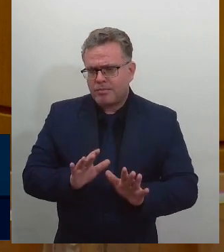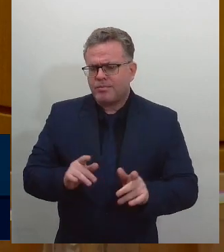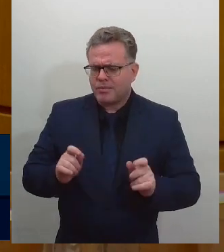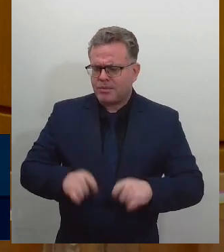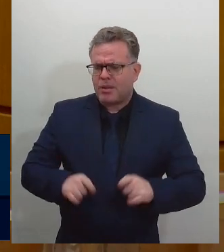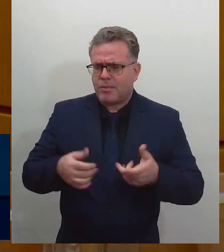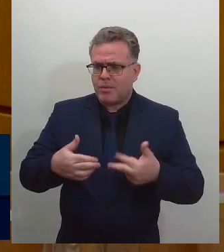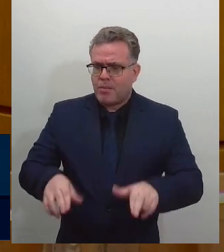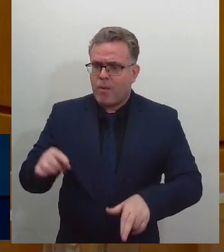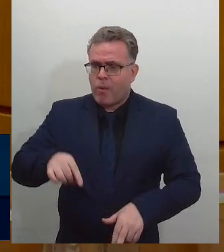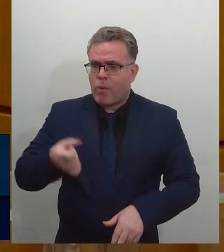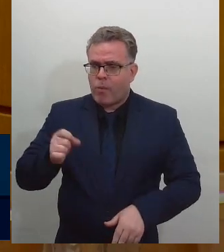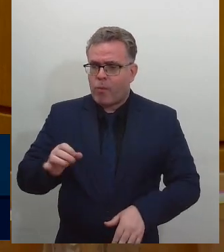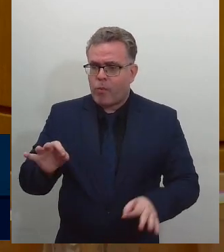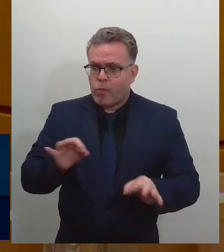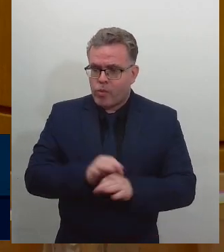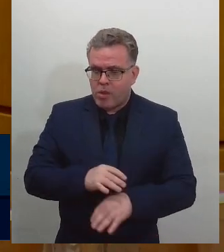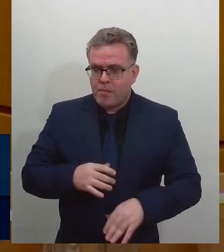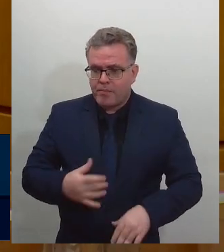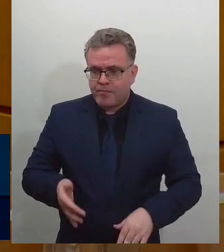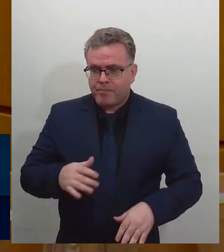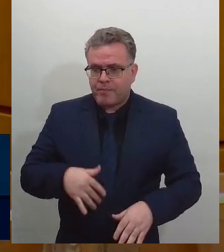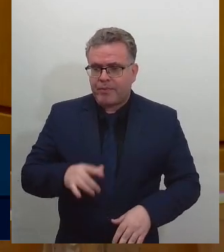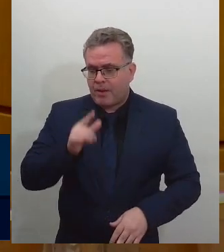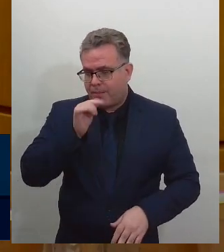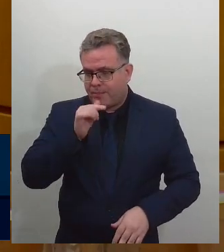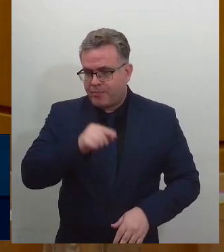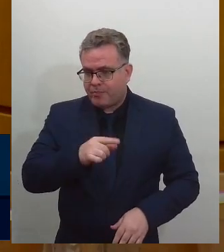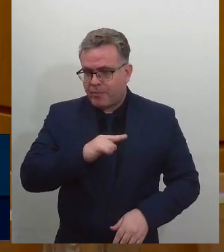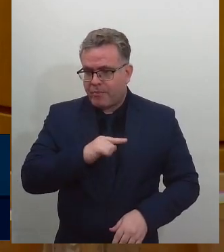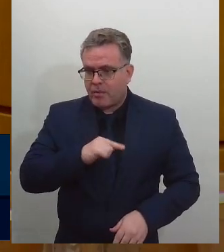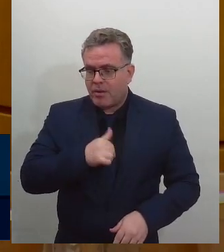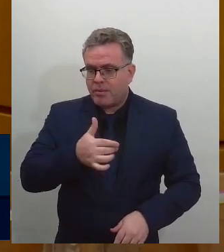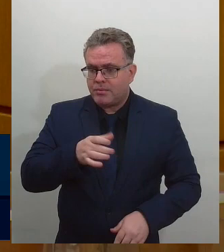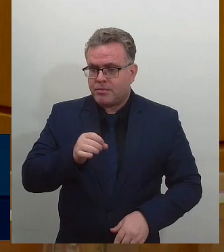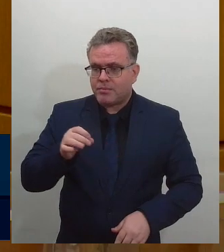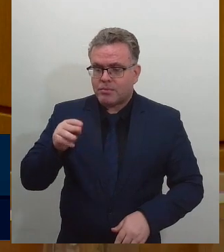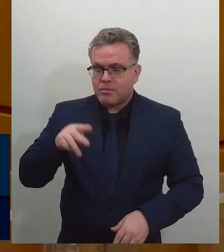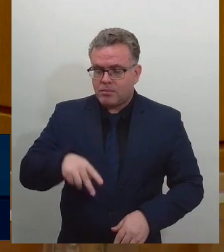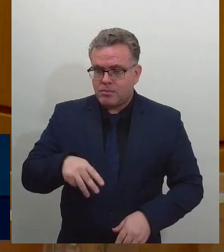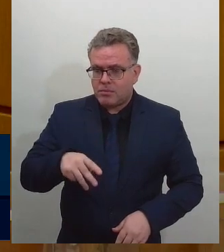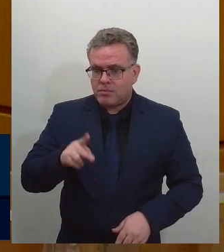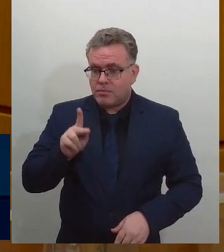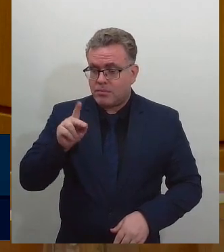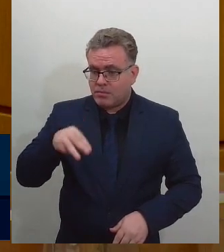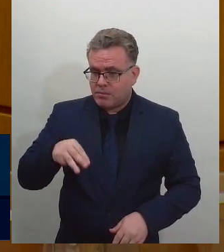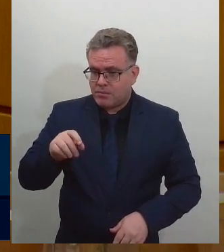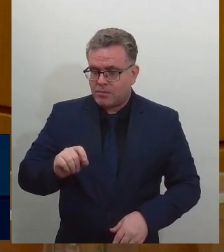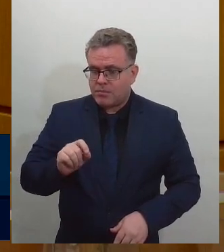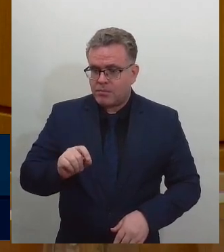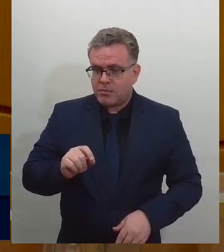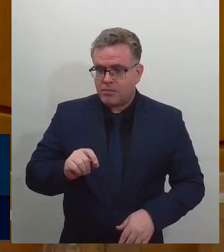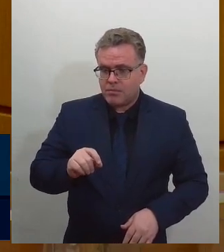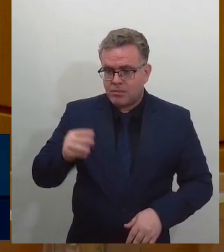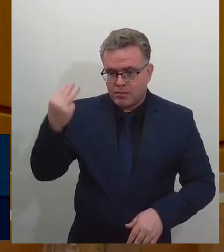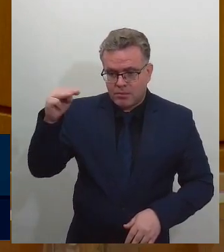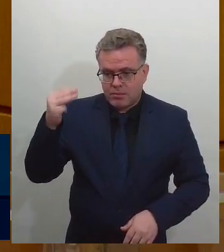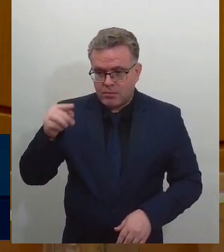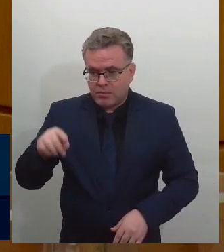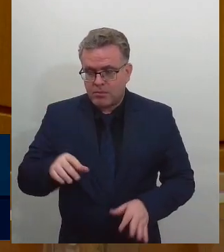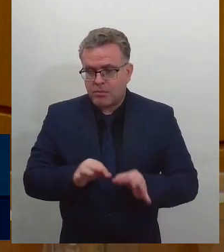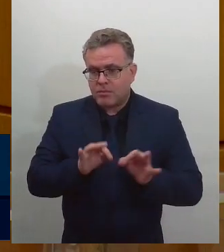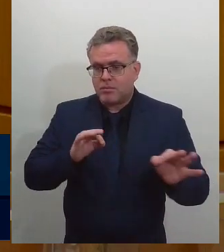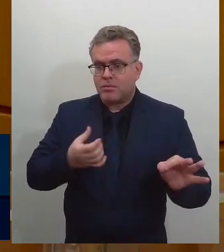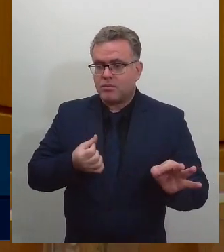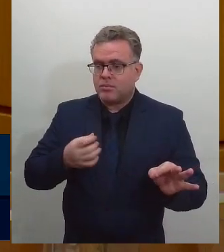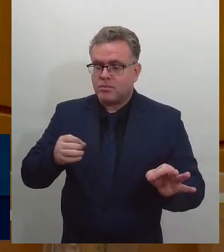mais distante está a 80, 100 quilômetros. Imagine, presidente, quem está no Maranhão, que está a 600 quilômetros de distância de uma rede, quem